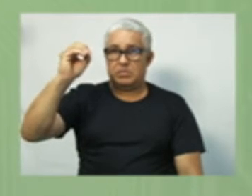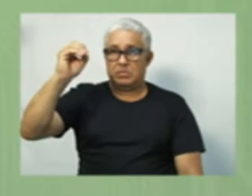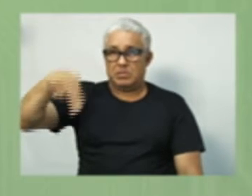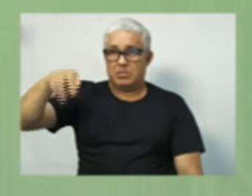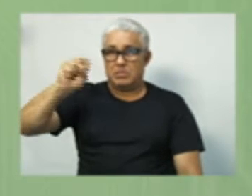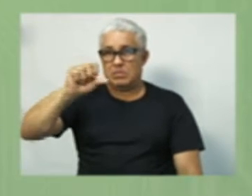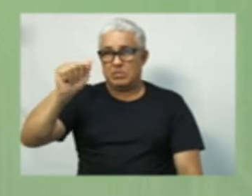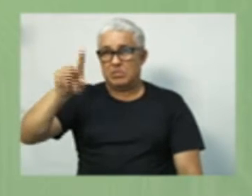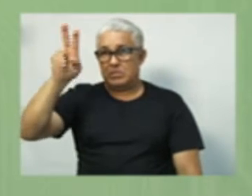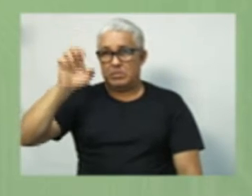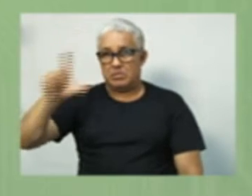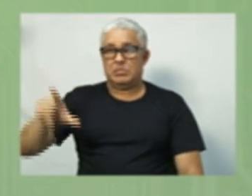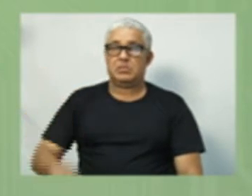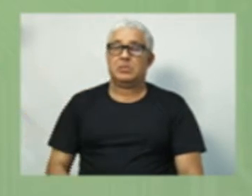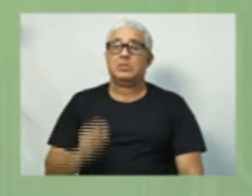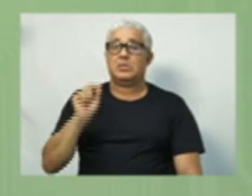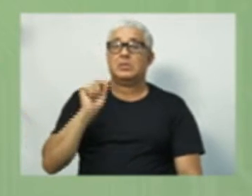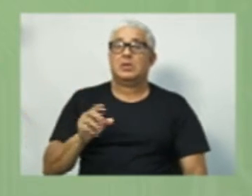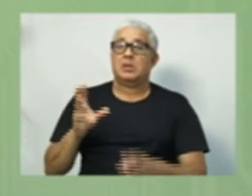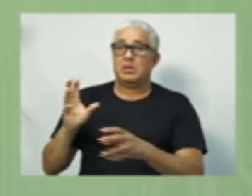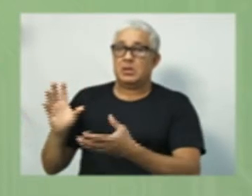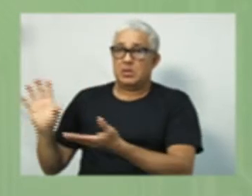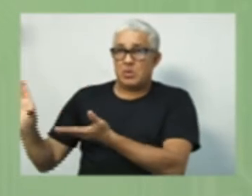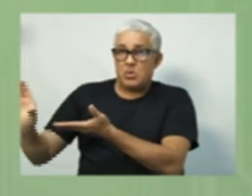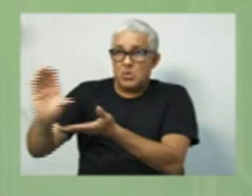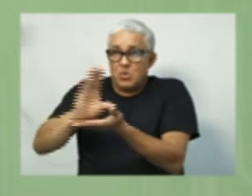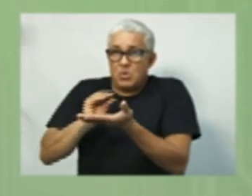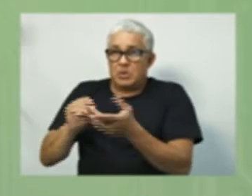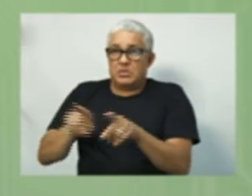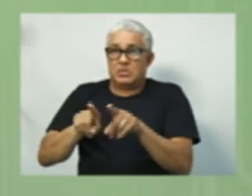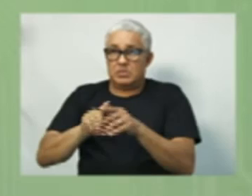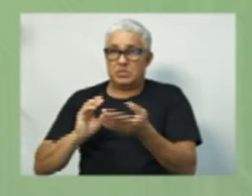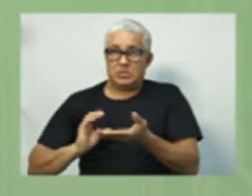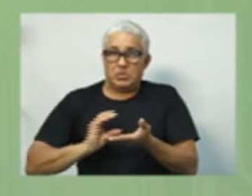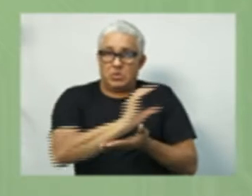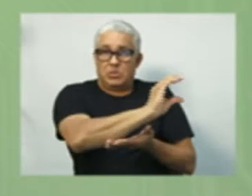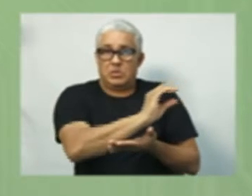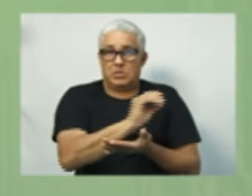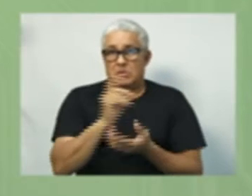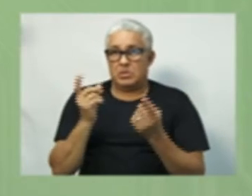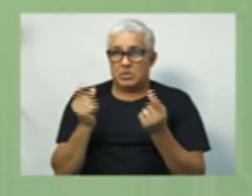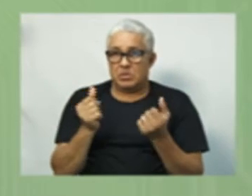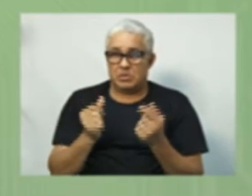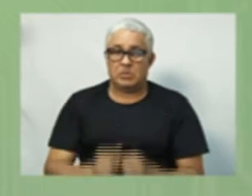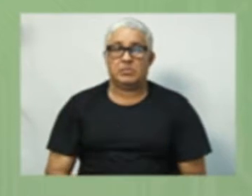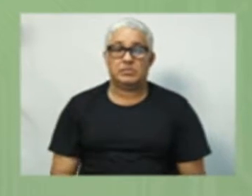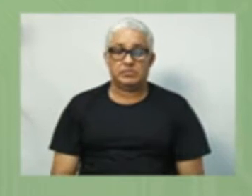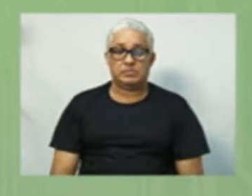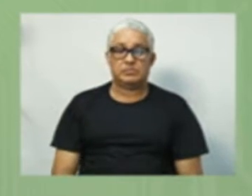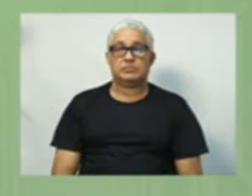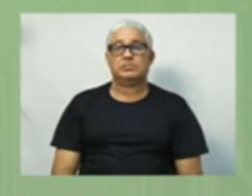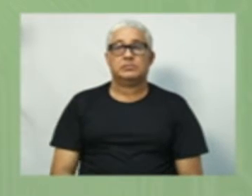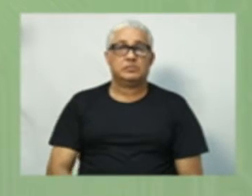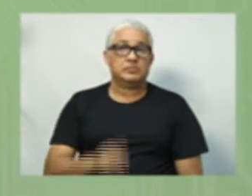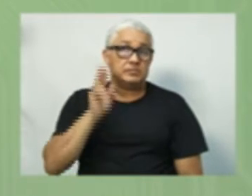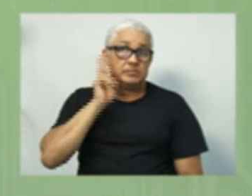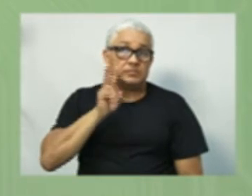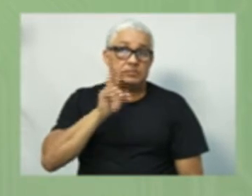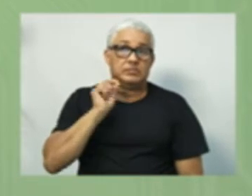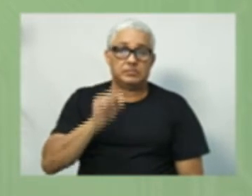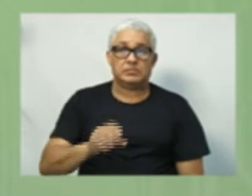sobre a arrecadação e o repasse do recurso, ok? Portanto, lembrando aqui o caso,